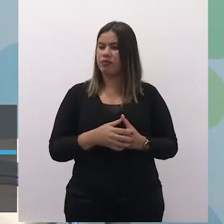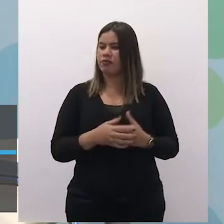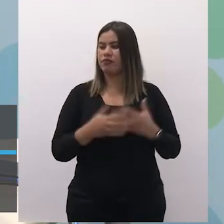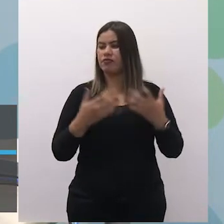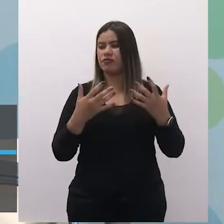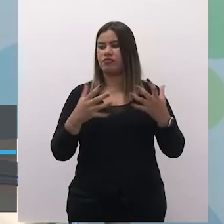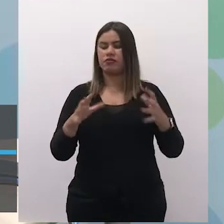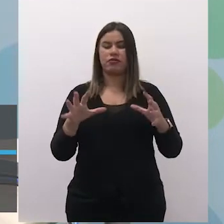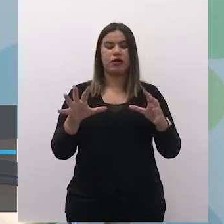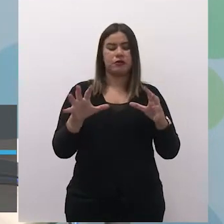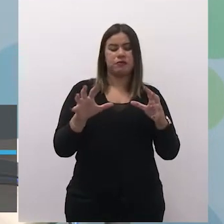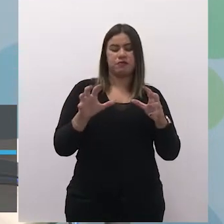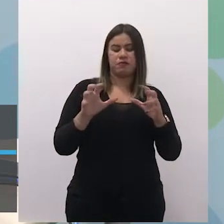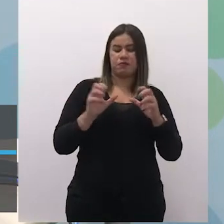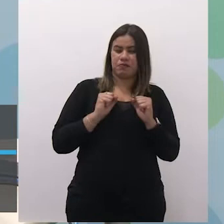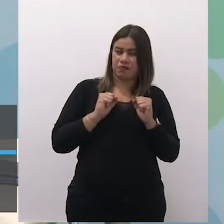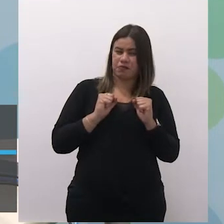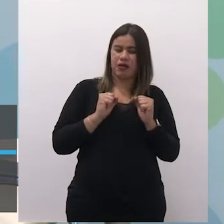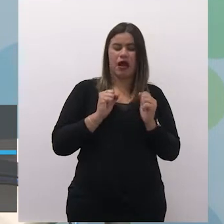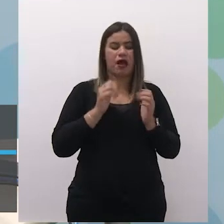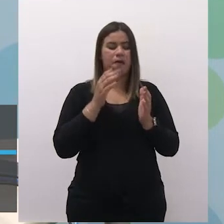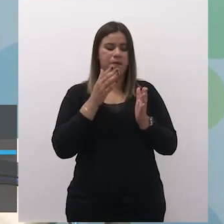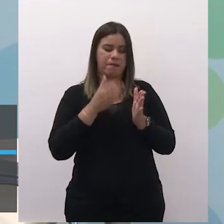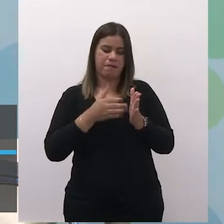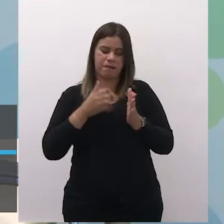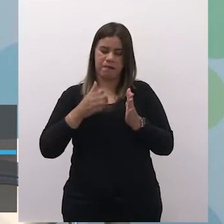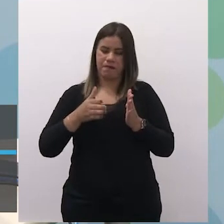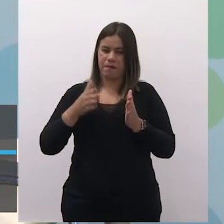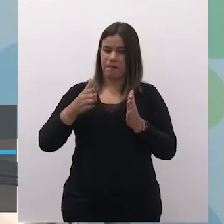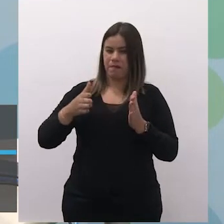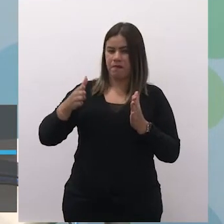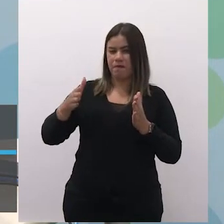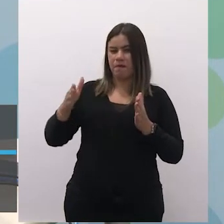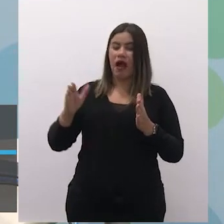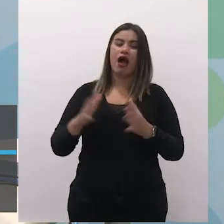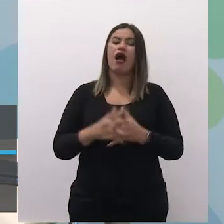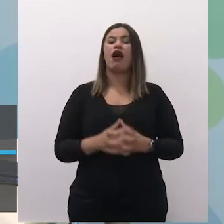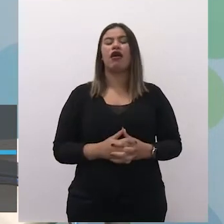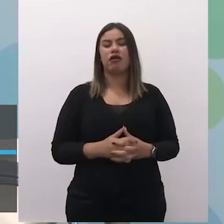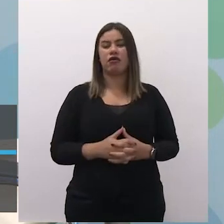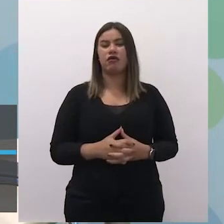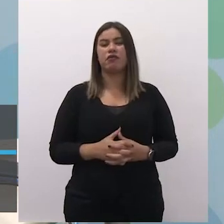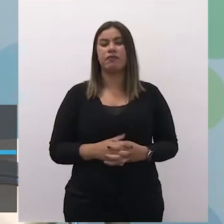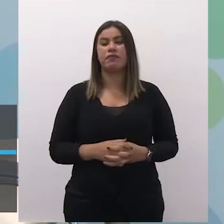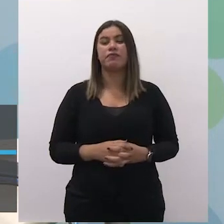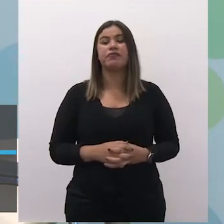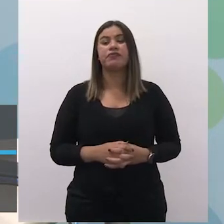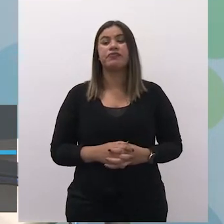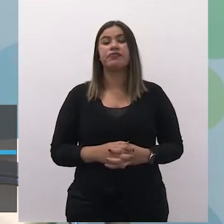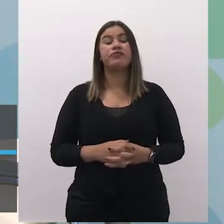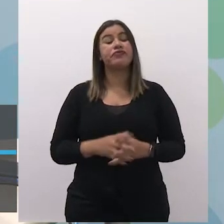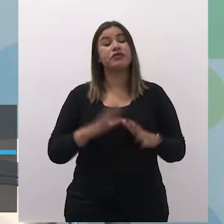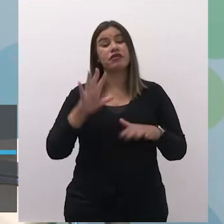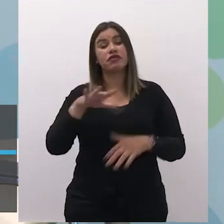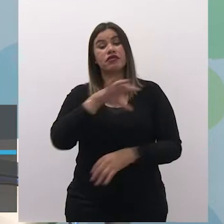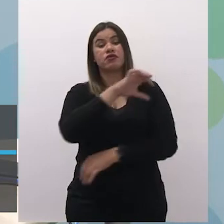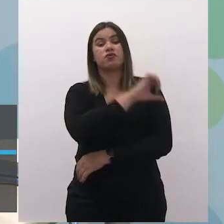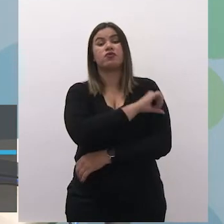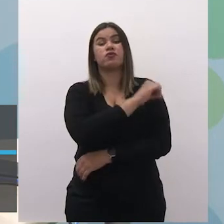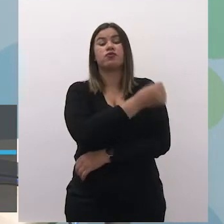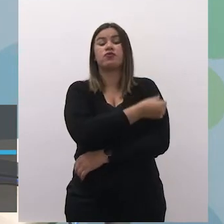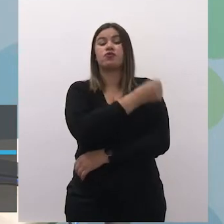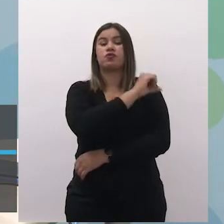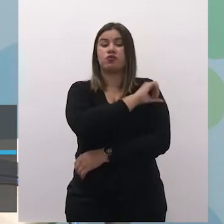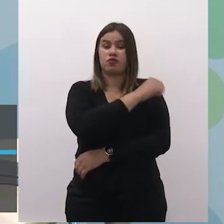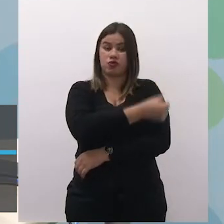um caos, né? Que, inclusive, quando a gente pensa nos estudantes dos anos finais, eles vivem ainda